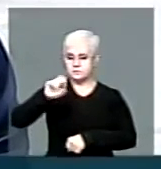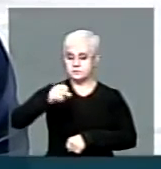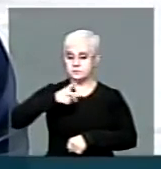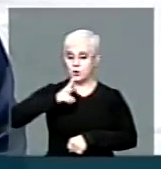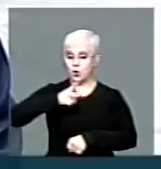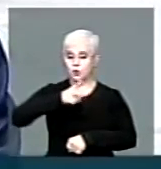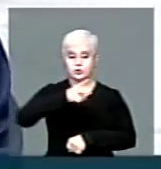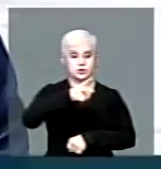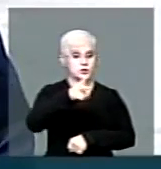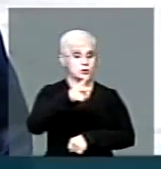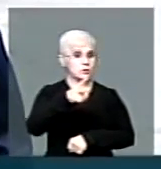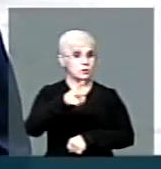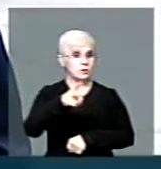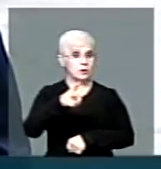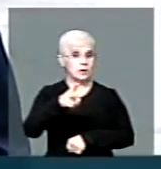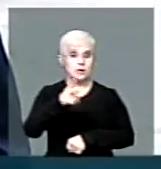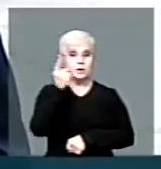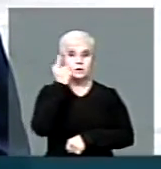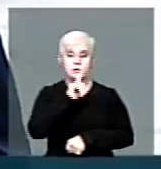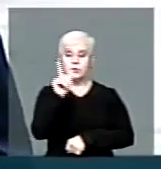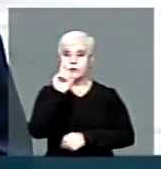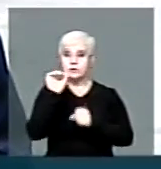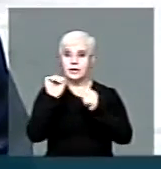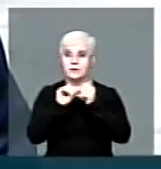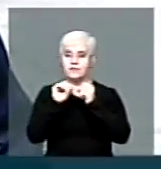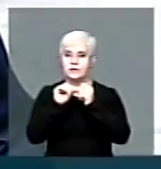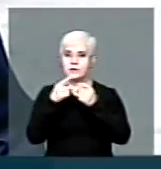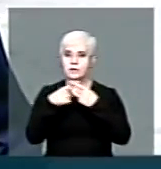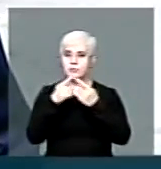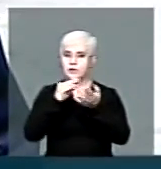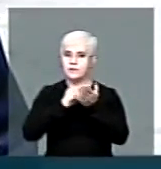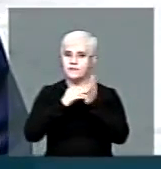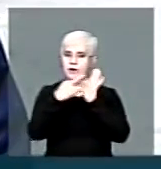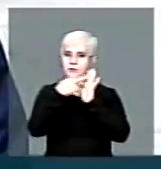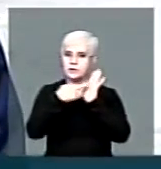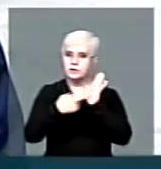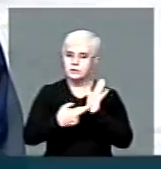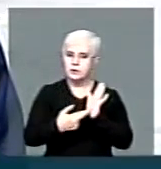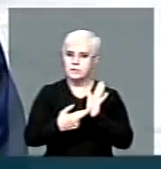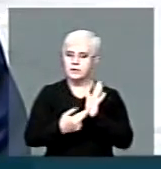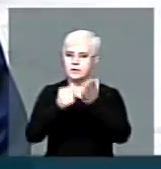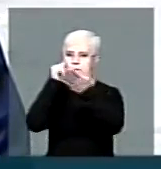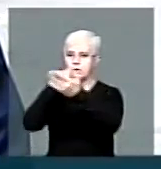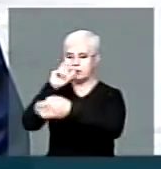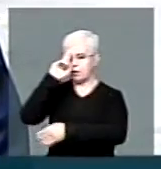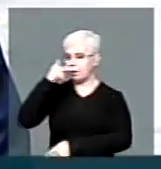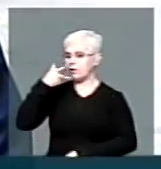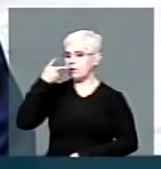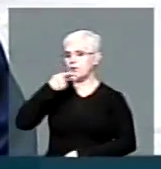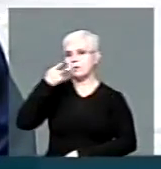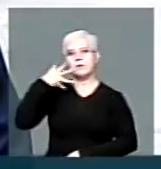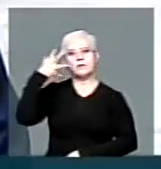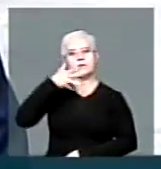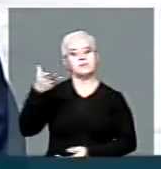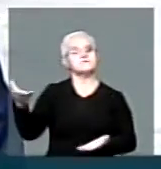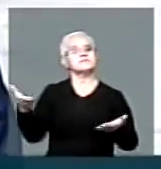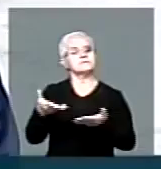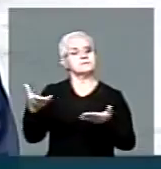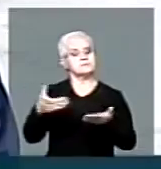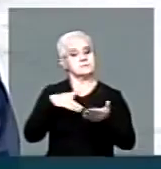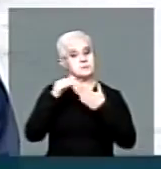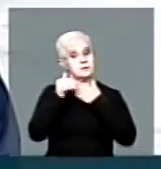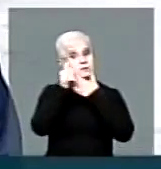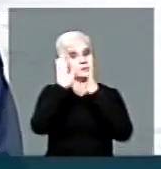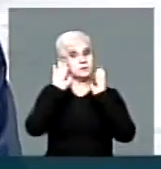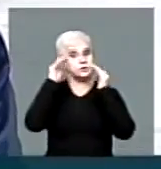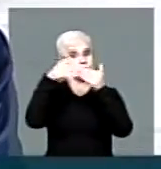permanecem inaplicadas à falta exatamente da regulamentação. Talvez o discurso de Vossa Excelência hoje pode direcionar